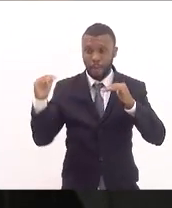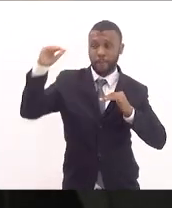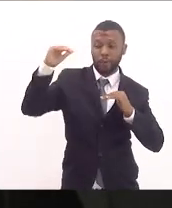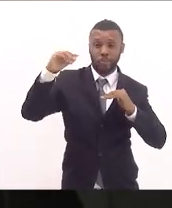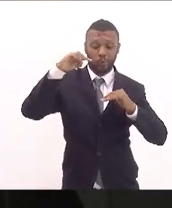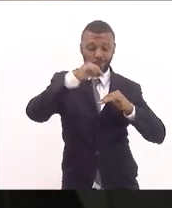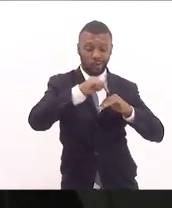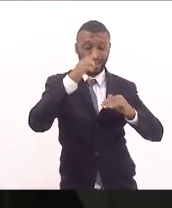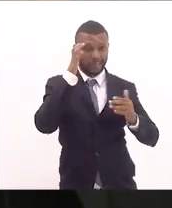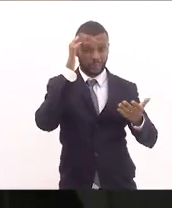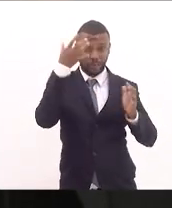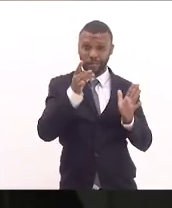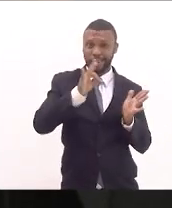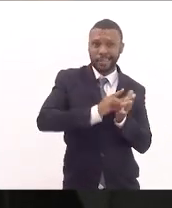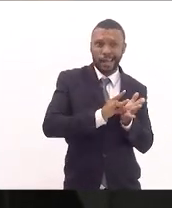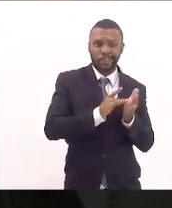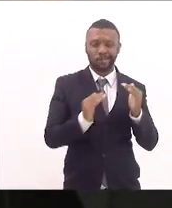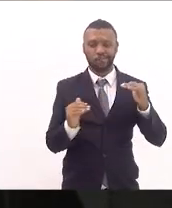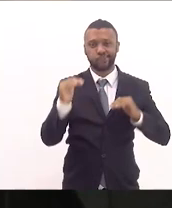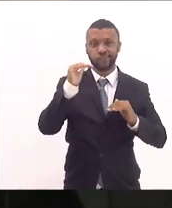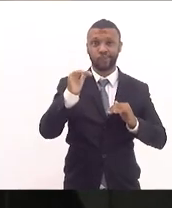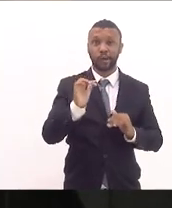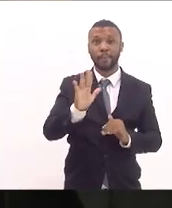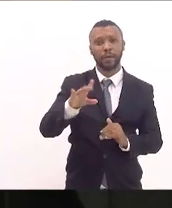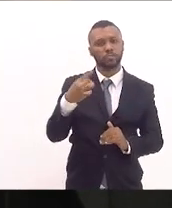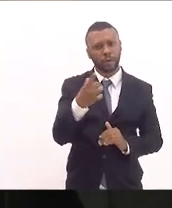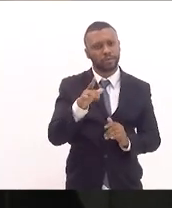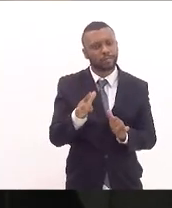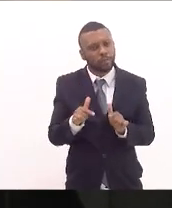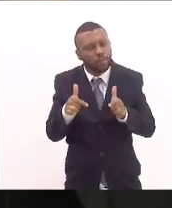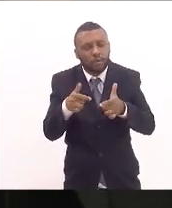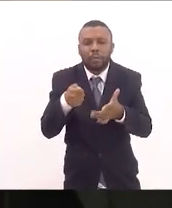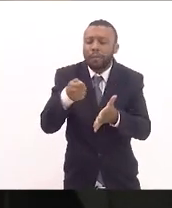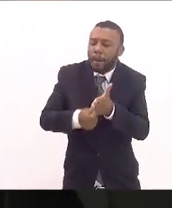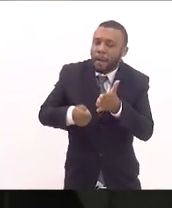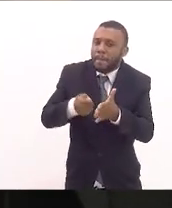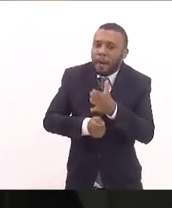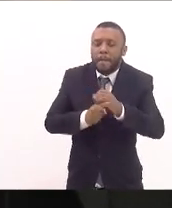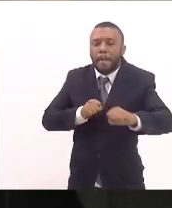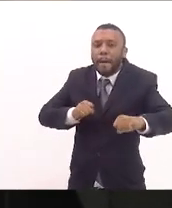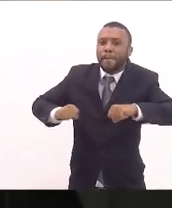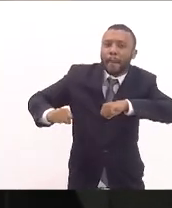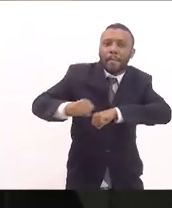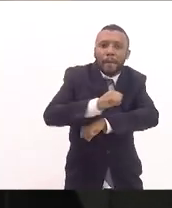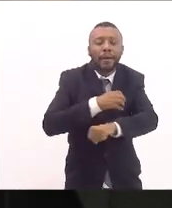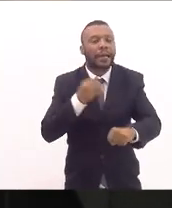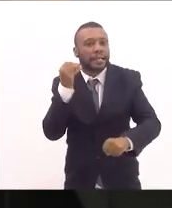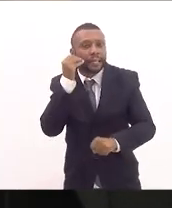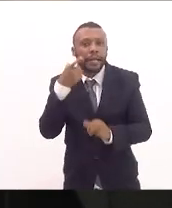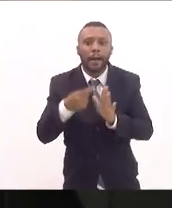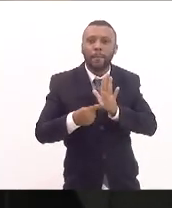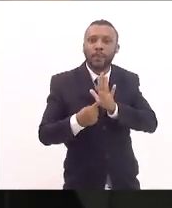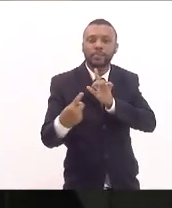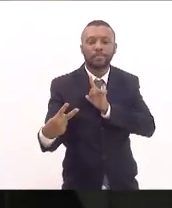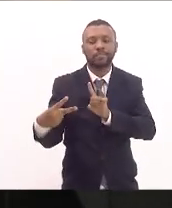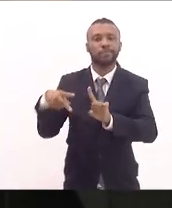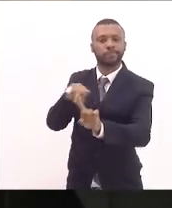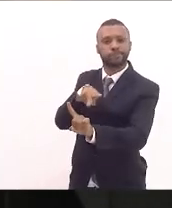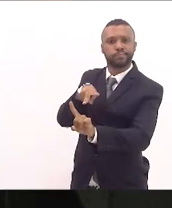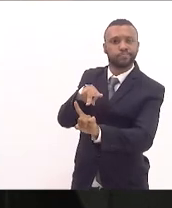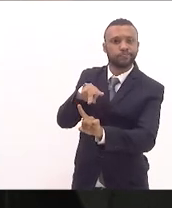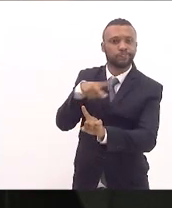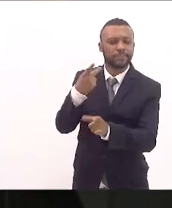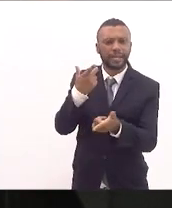verdade mas aqui estaremos tentando pelo menos mostrar um outro lado